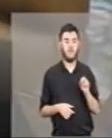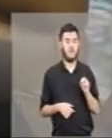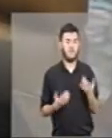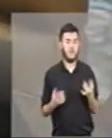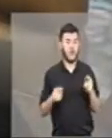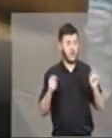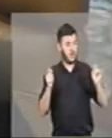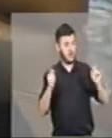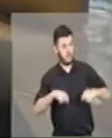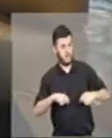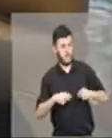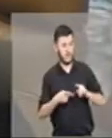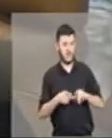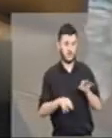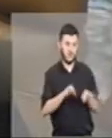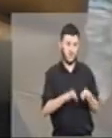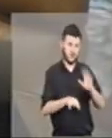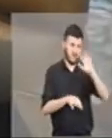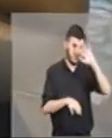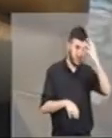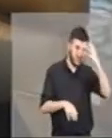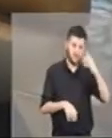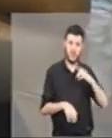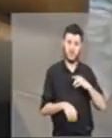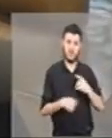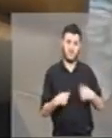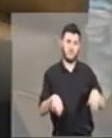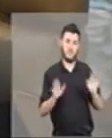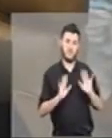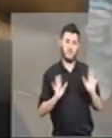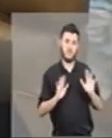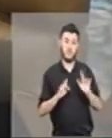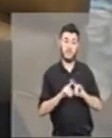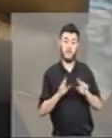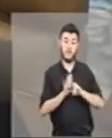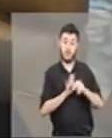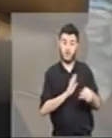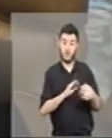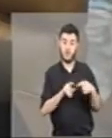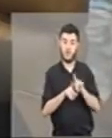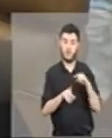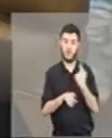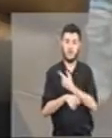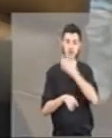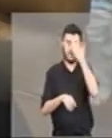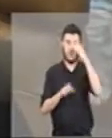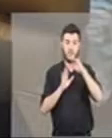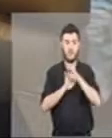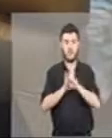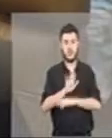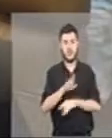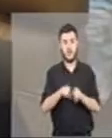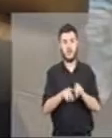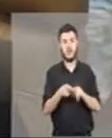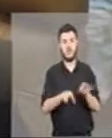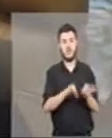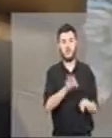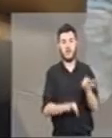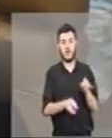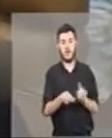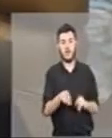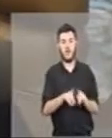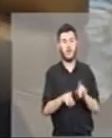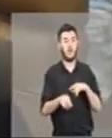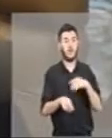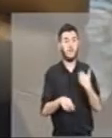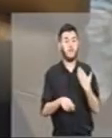nem à jurisdição do Supremo Tribunal Federal. Consequentemente, essas medidas, essas diligências, essas providências restritivas